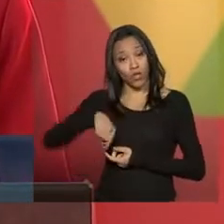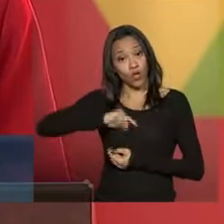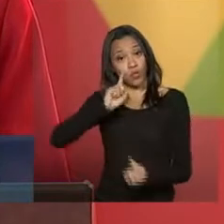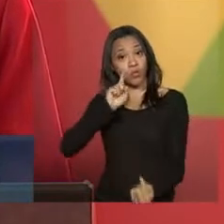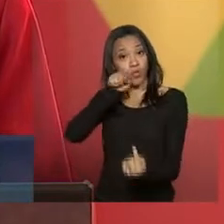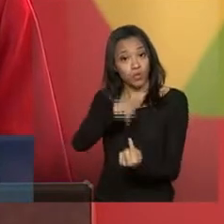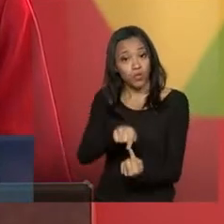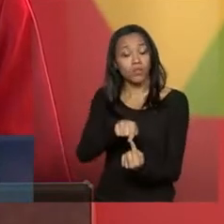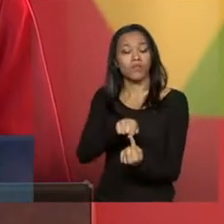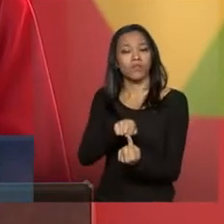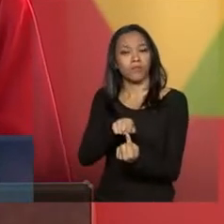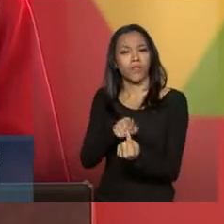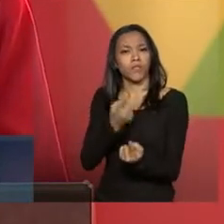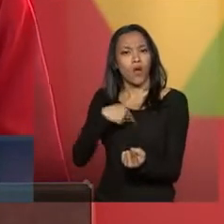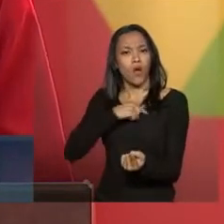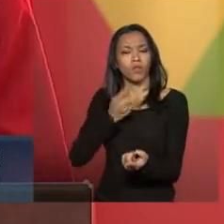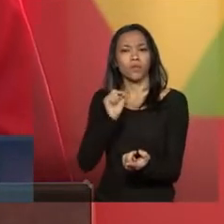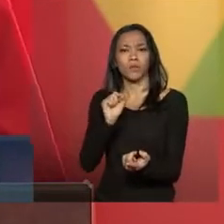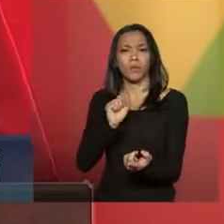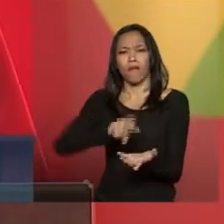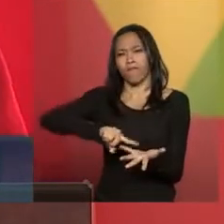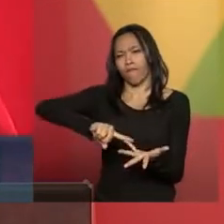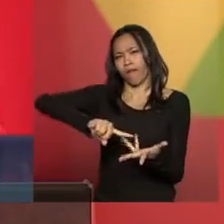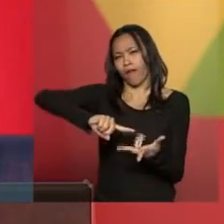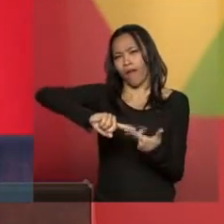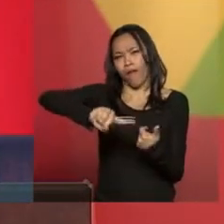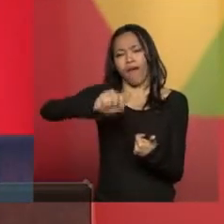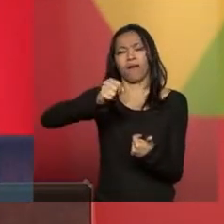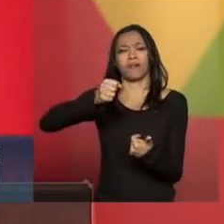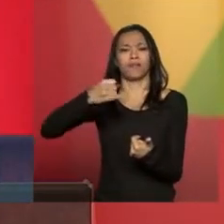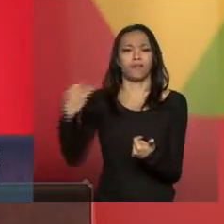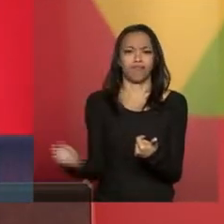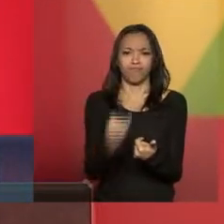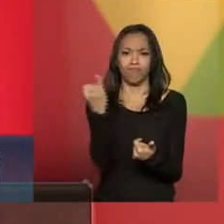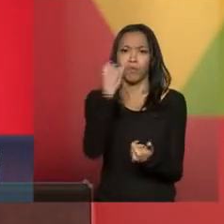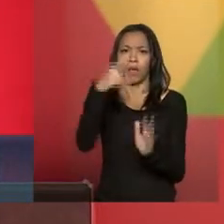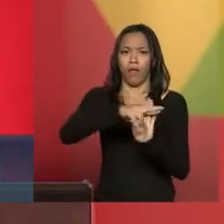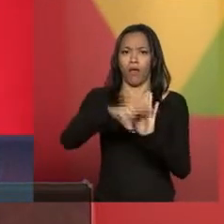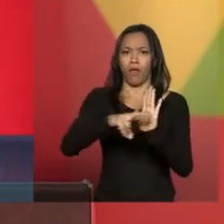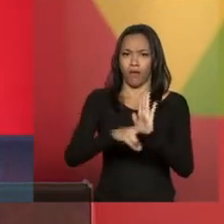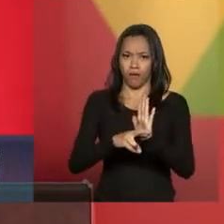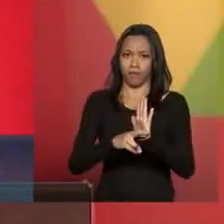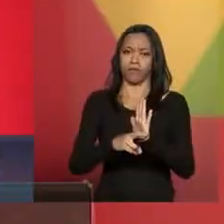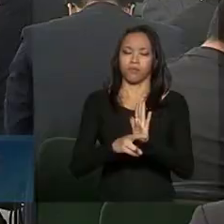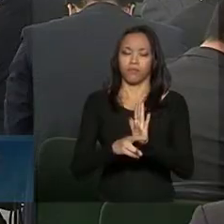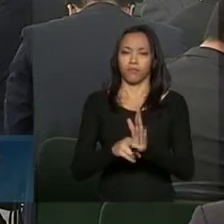intercâmbio, aprovamos várias medidas importantes.